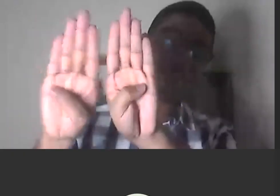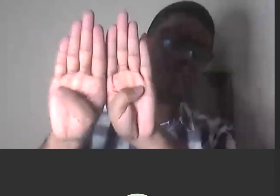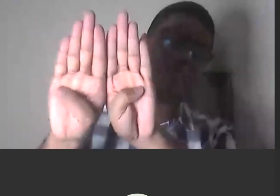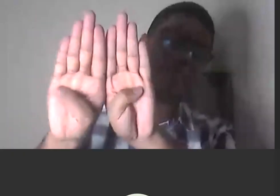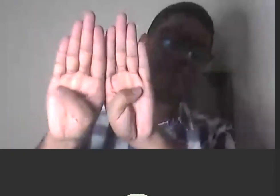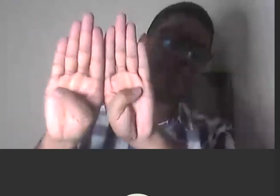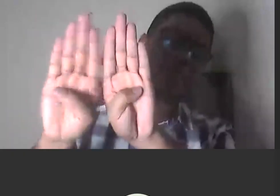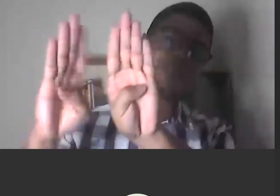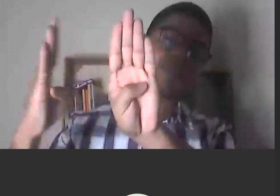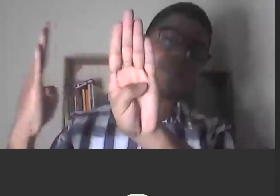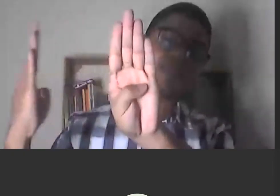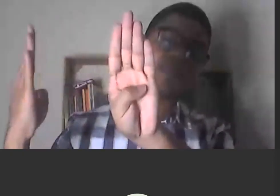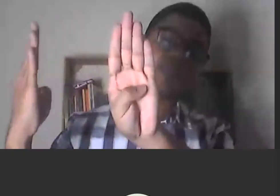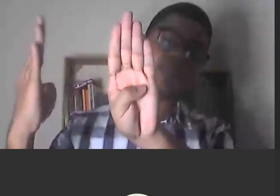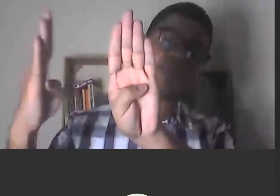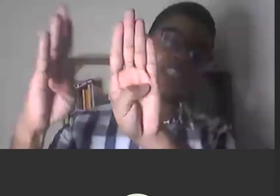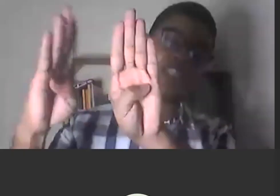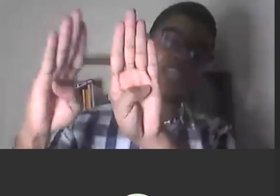fechar.